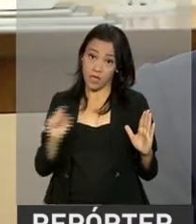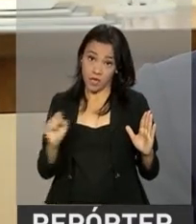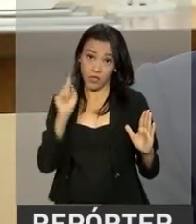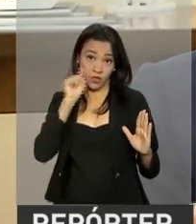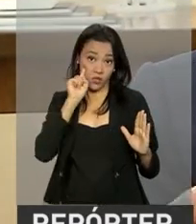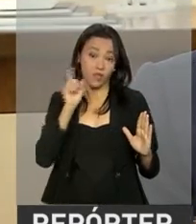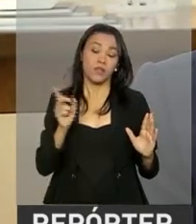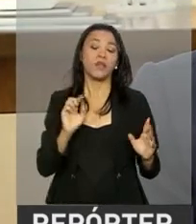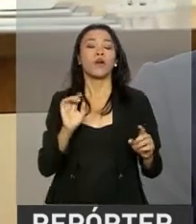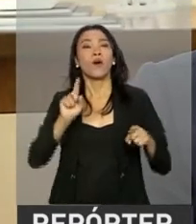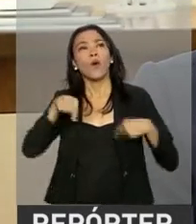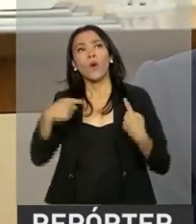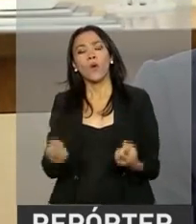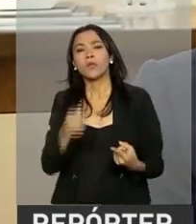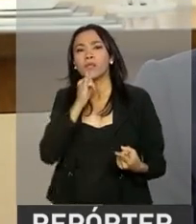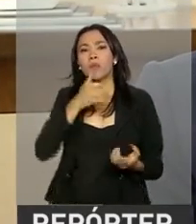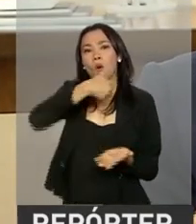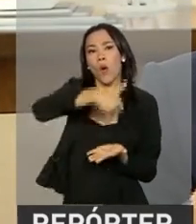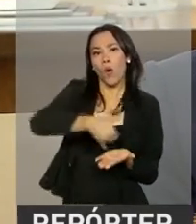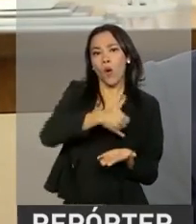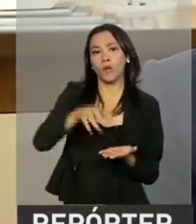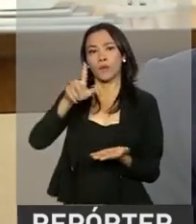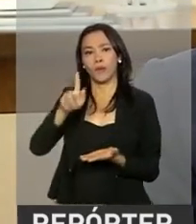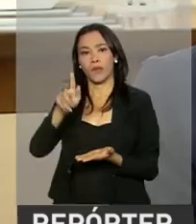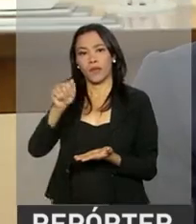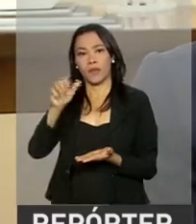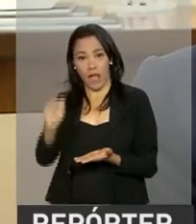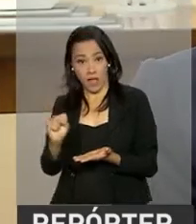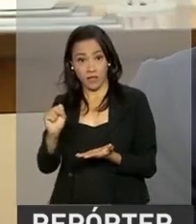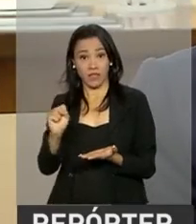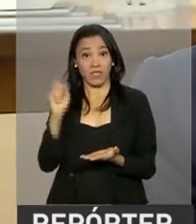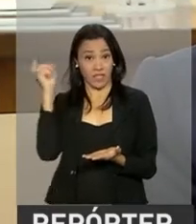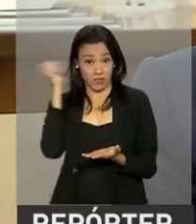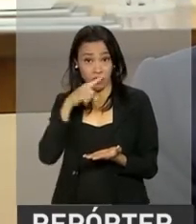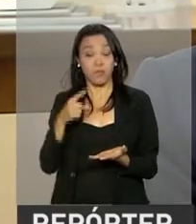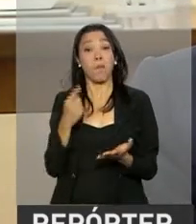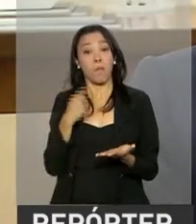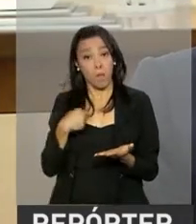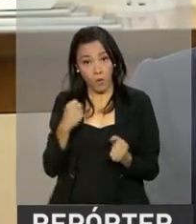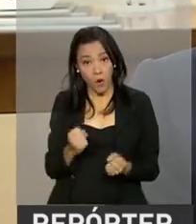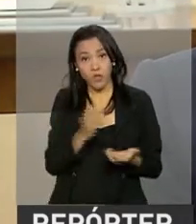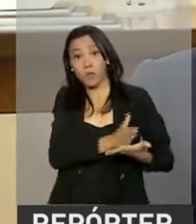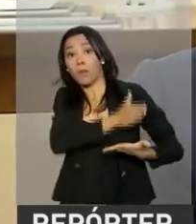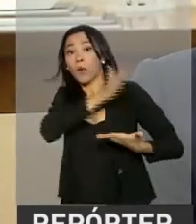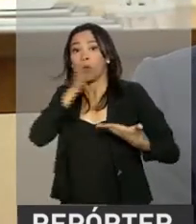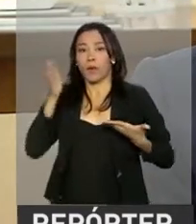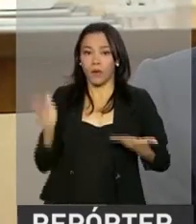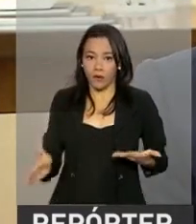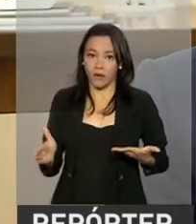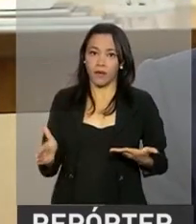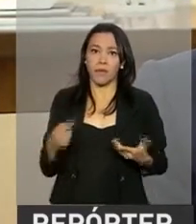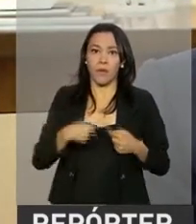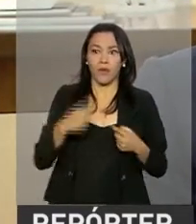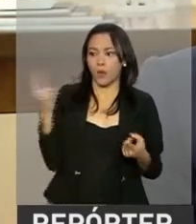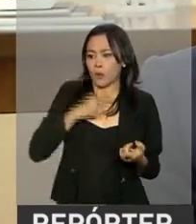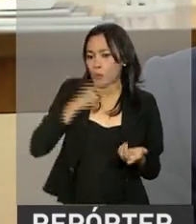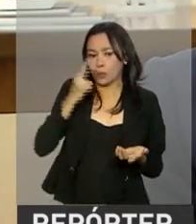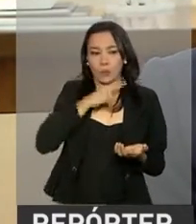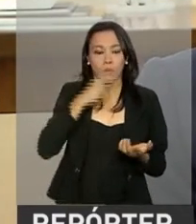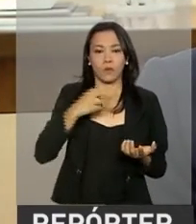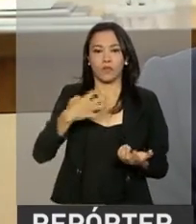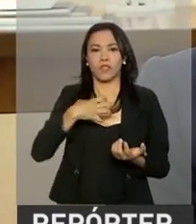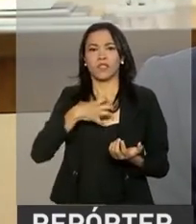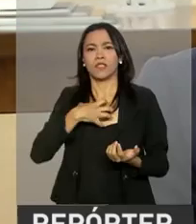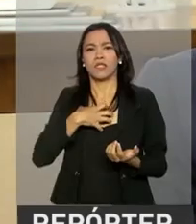complexas Como por exemplo o óleo e gás esse prazo poderá ser maior porque a pressa ela gera